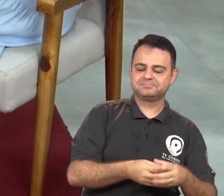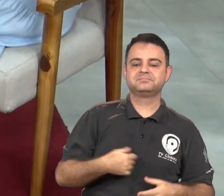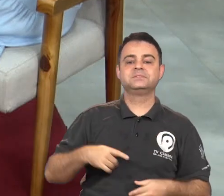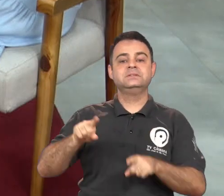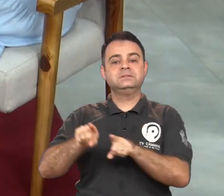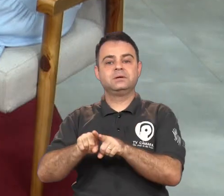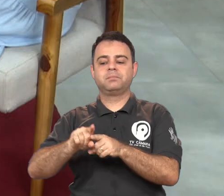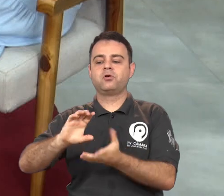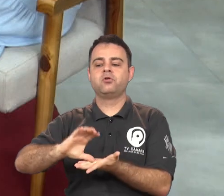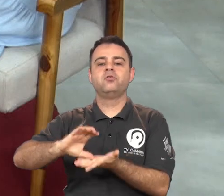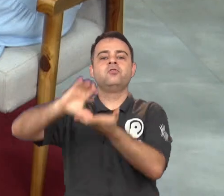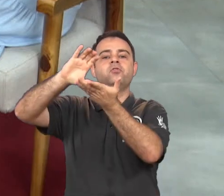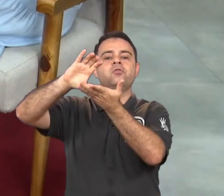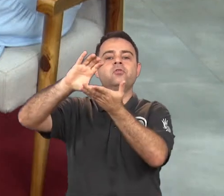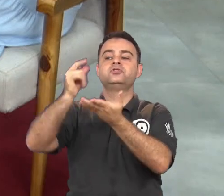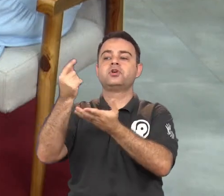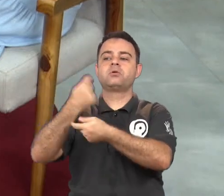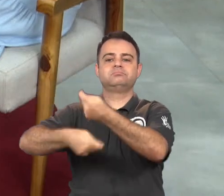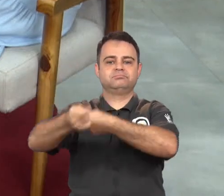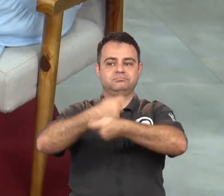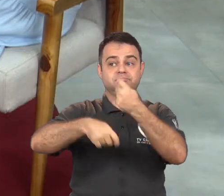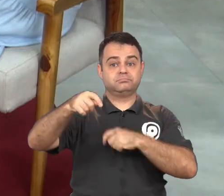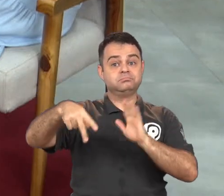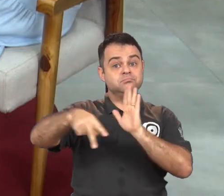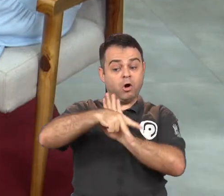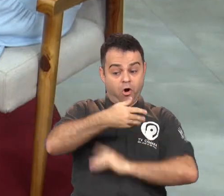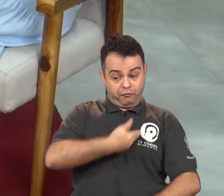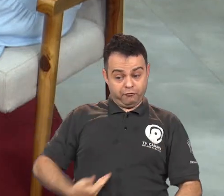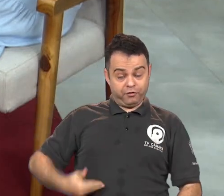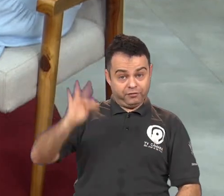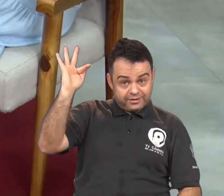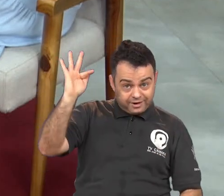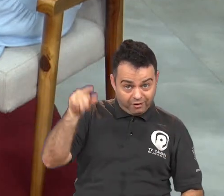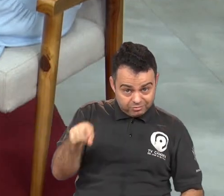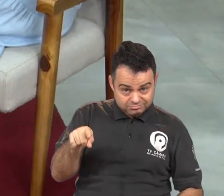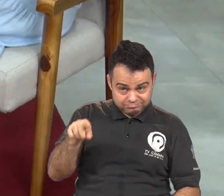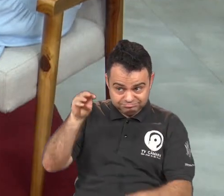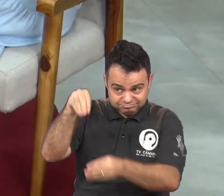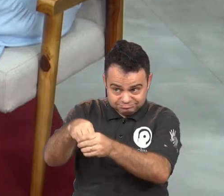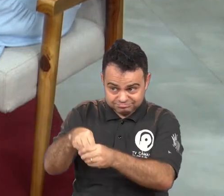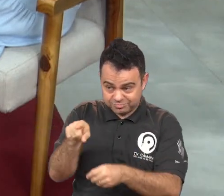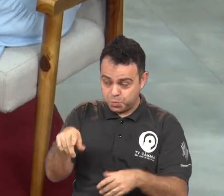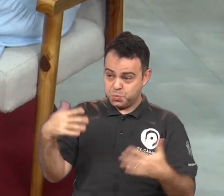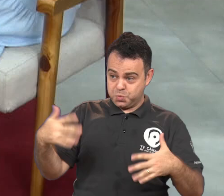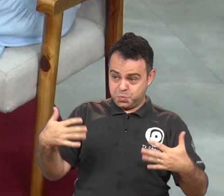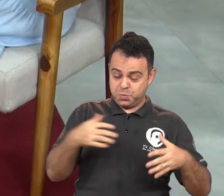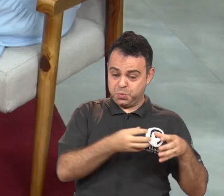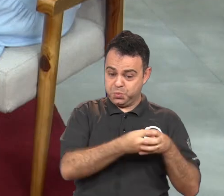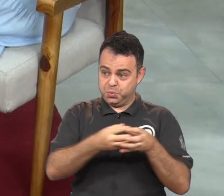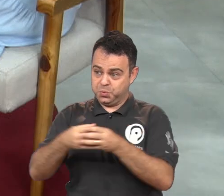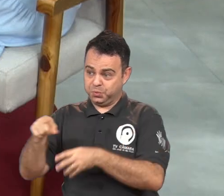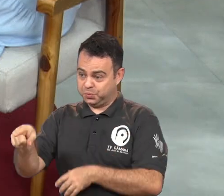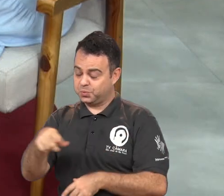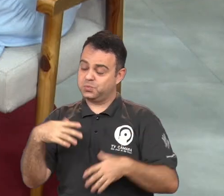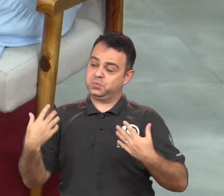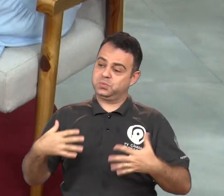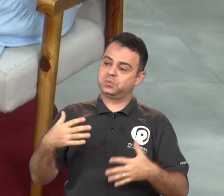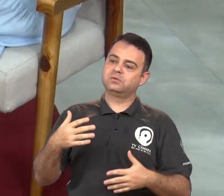Social do Governo Federal. Queria saber, Márcia Caldas, o que mais a senhora